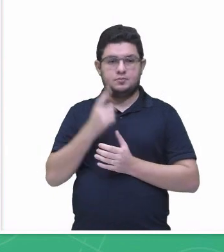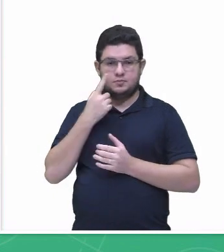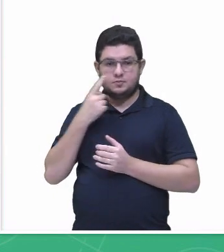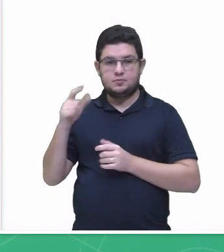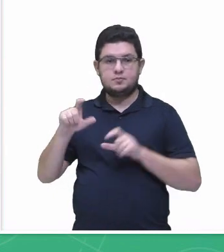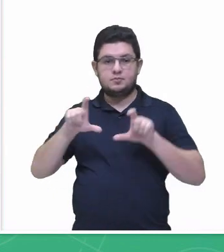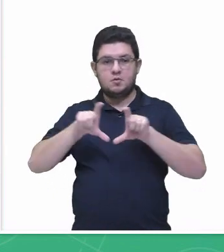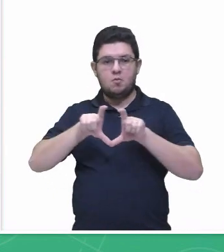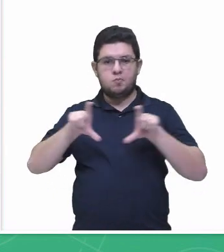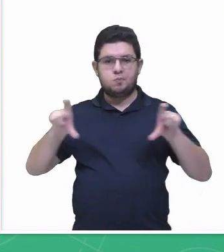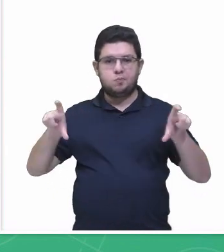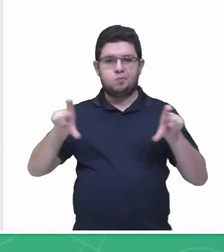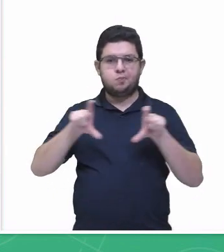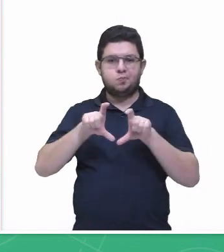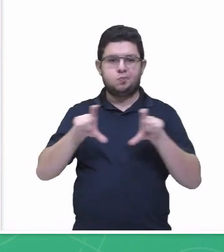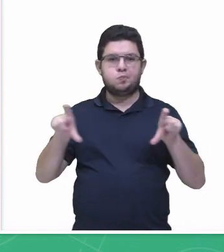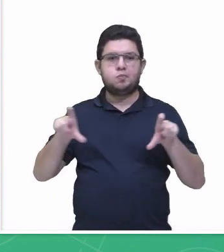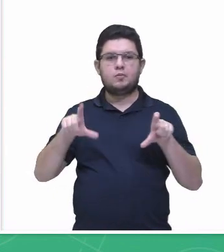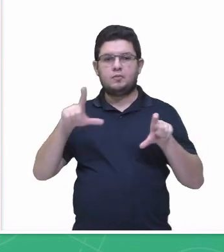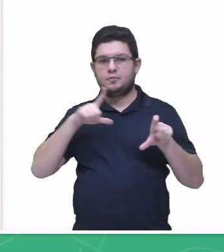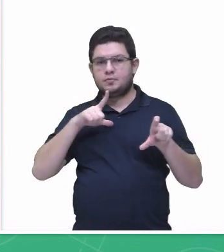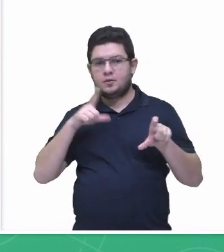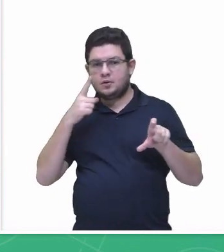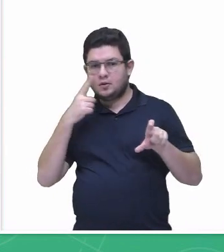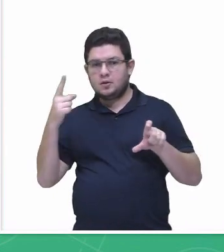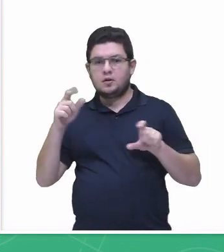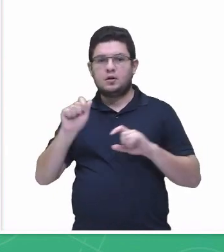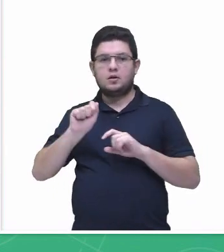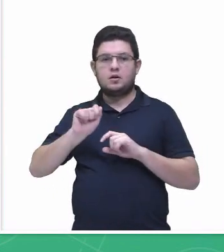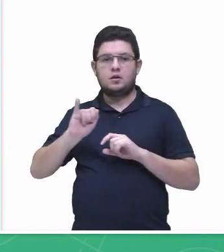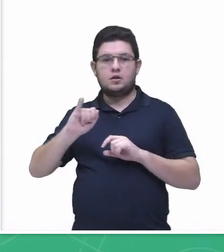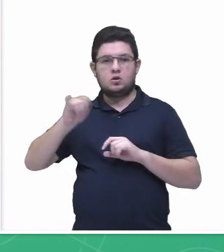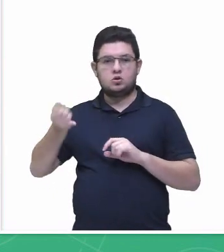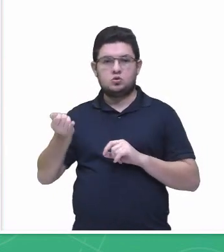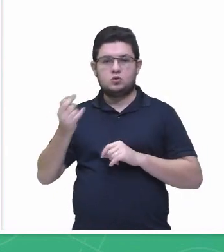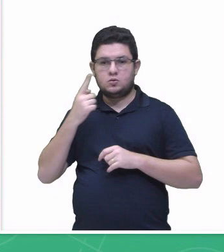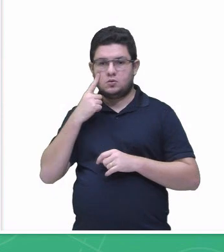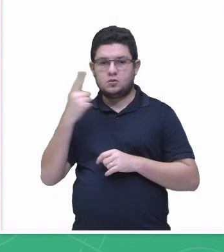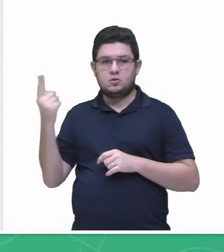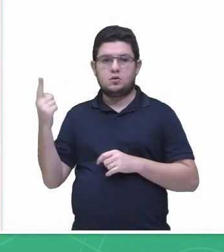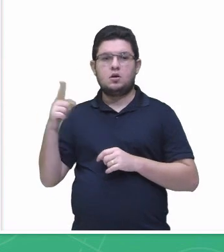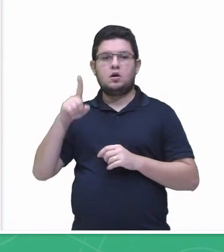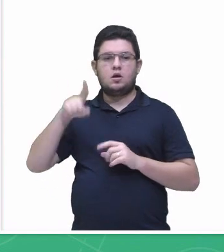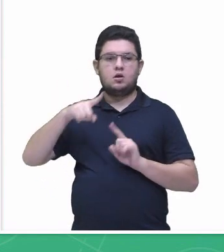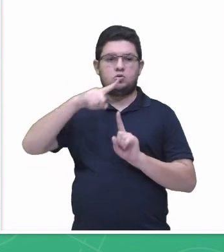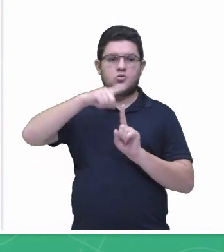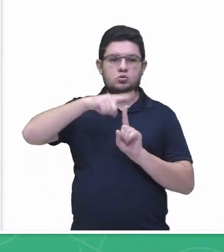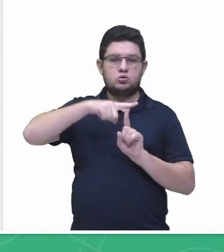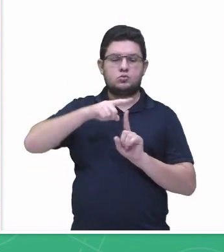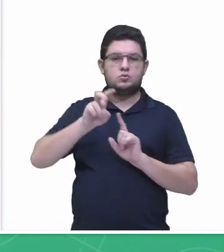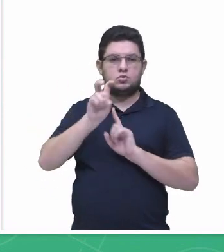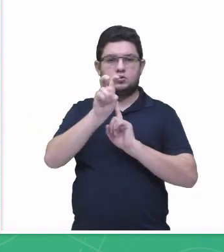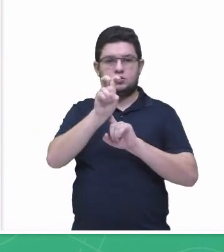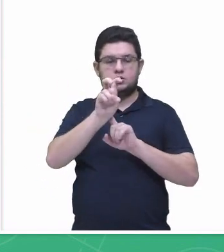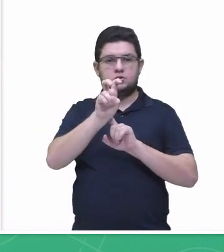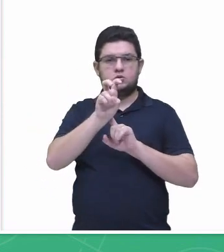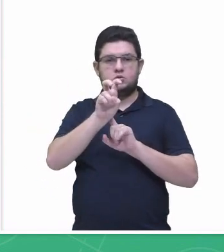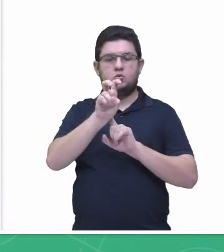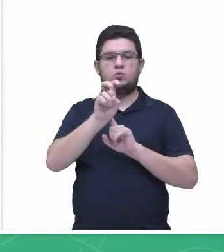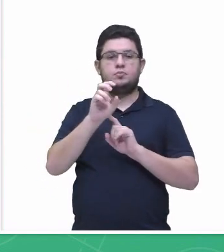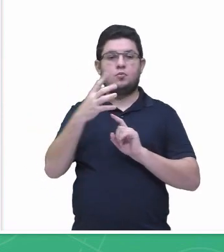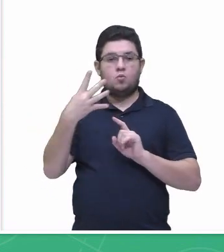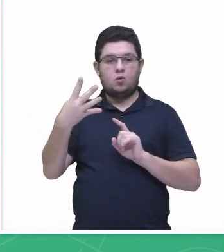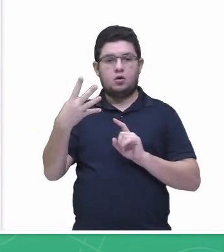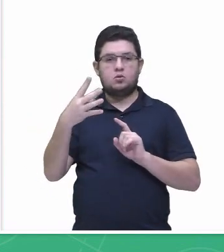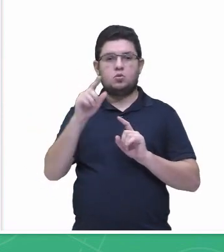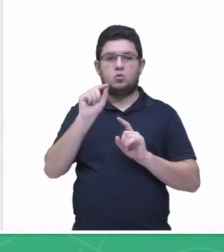matriz A, cada elemento A e J, e essa matriz é do tipo 5 por 4, onde A e